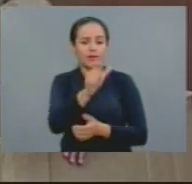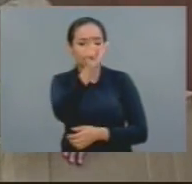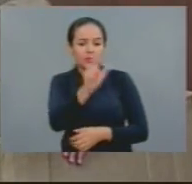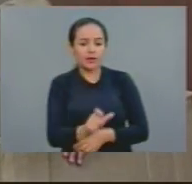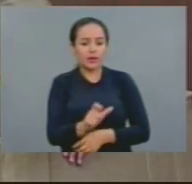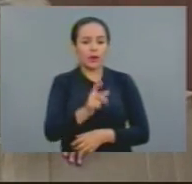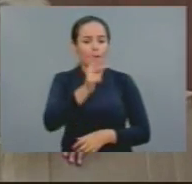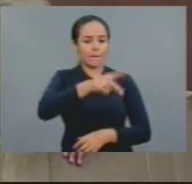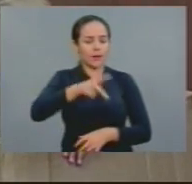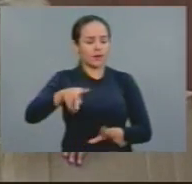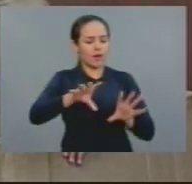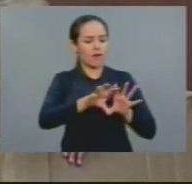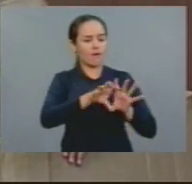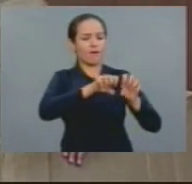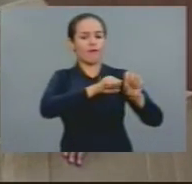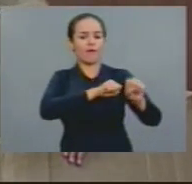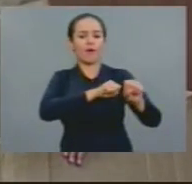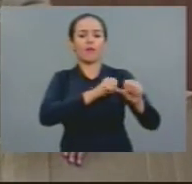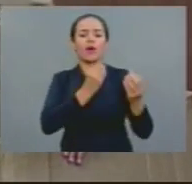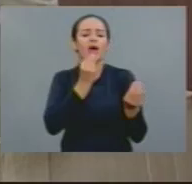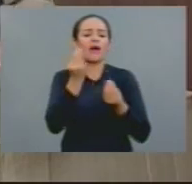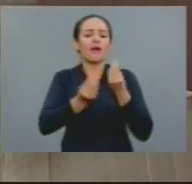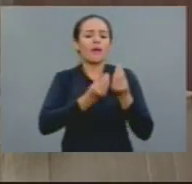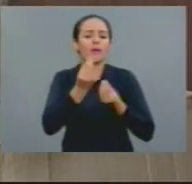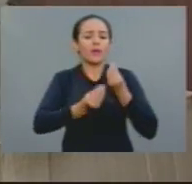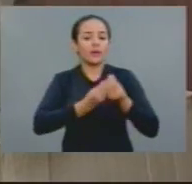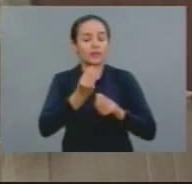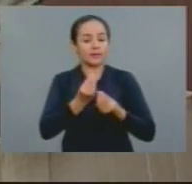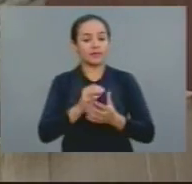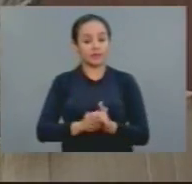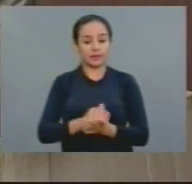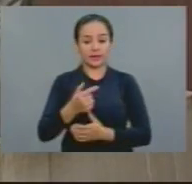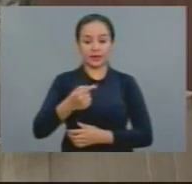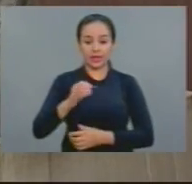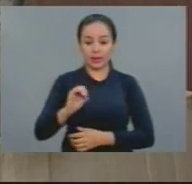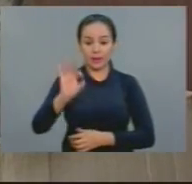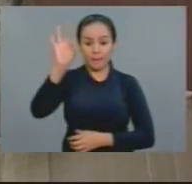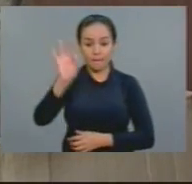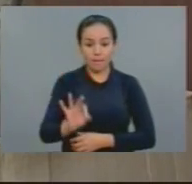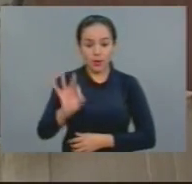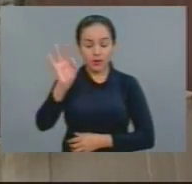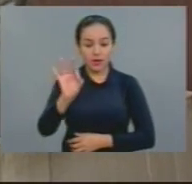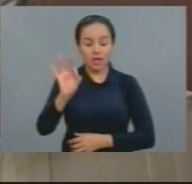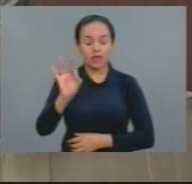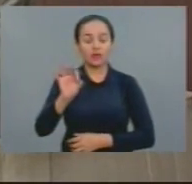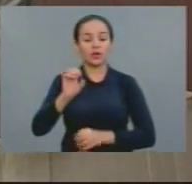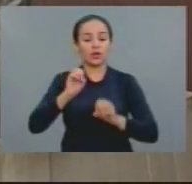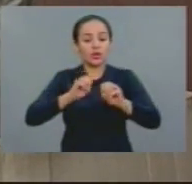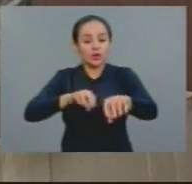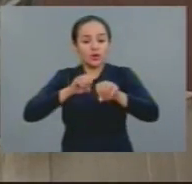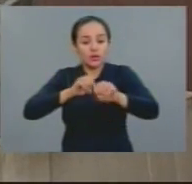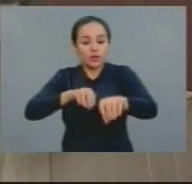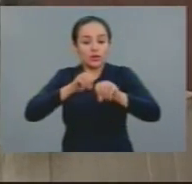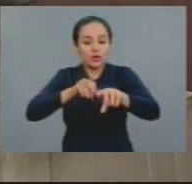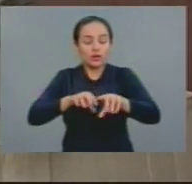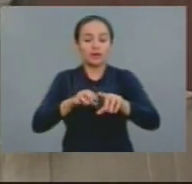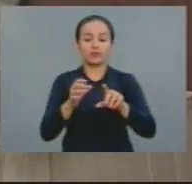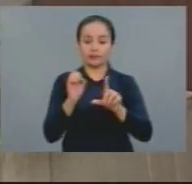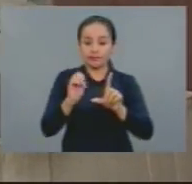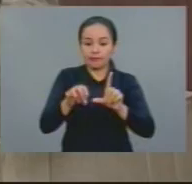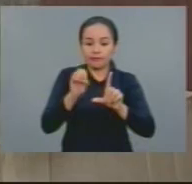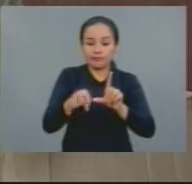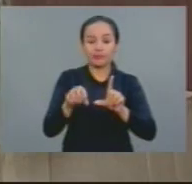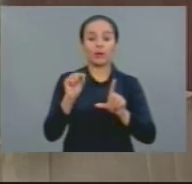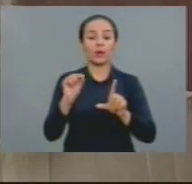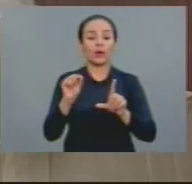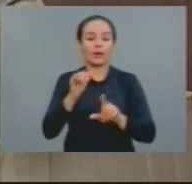rede estadual da educação básica do Ceará? 70% das licenciaturas, dos licenciados, ou seja,